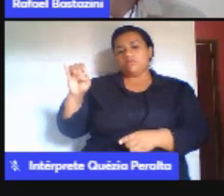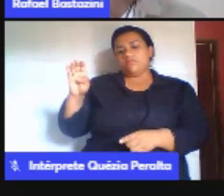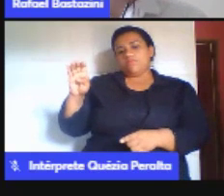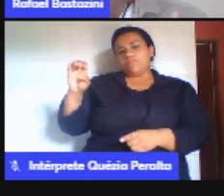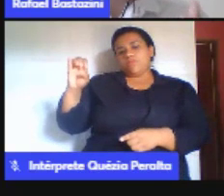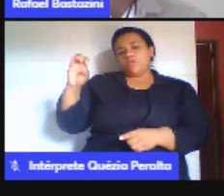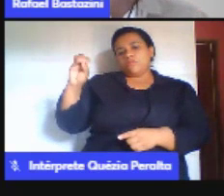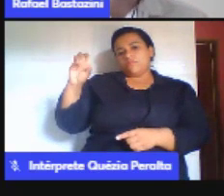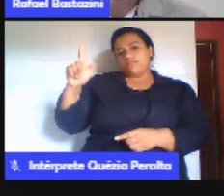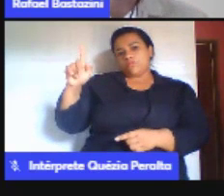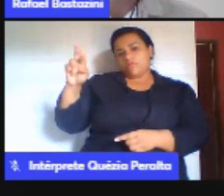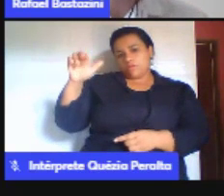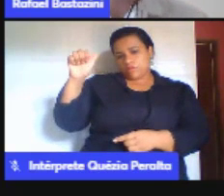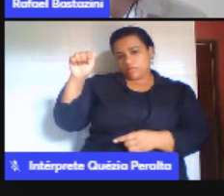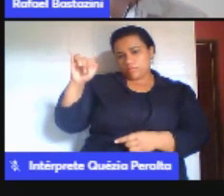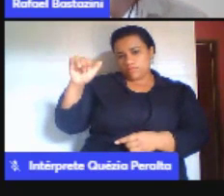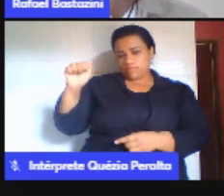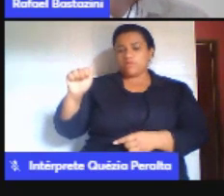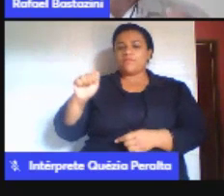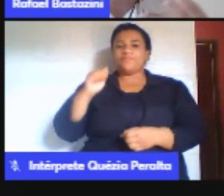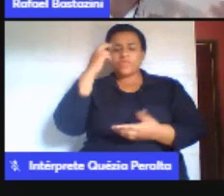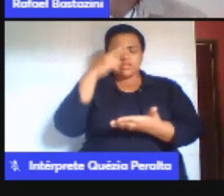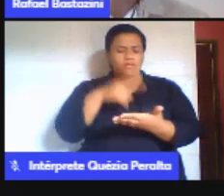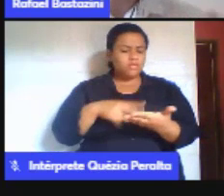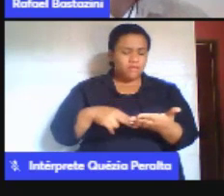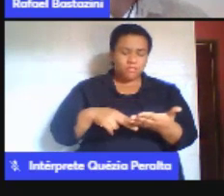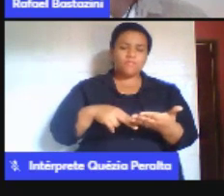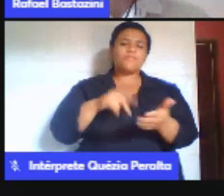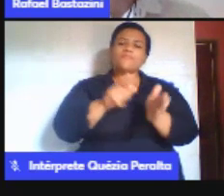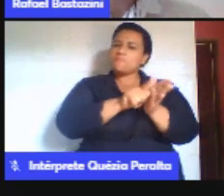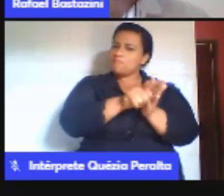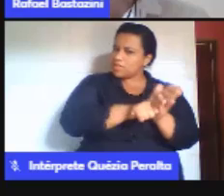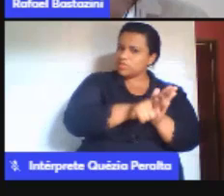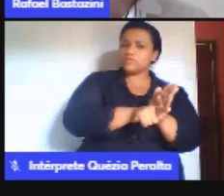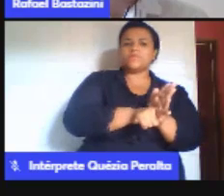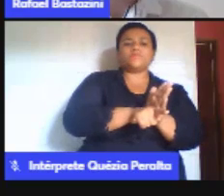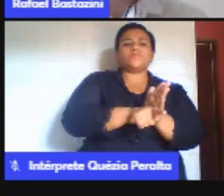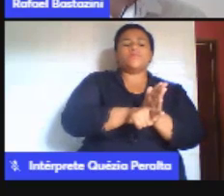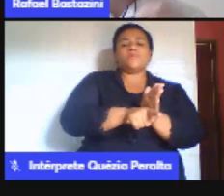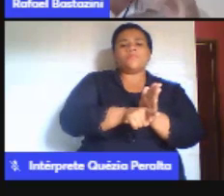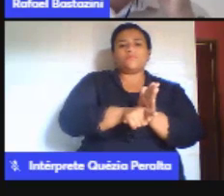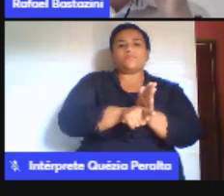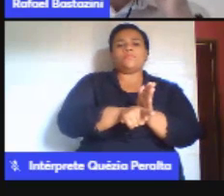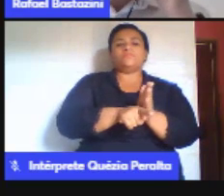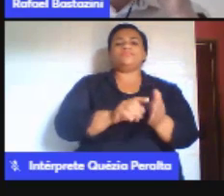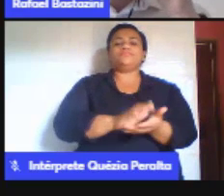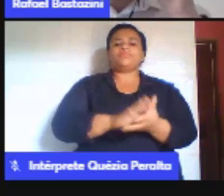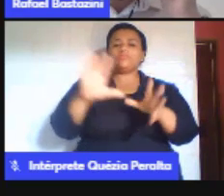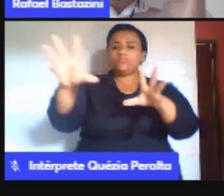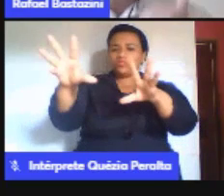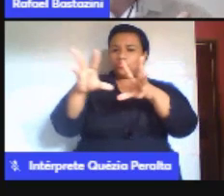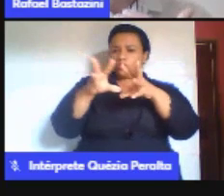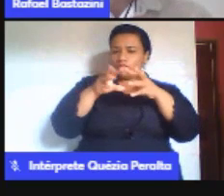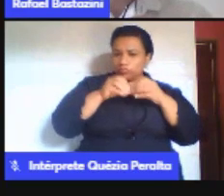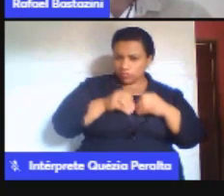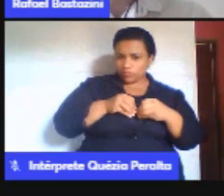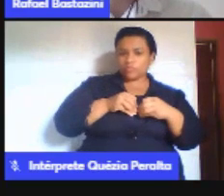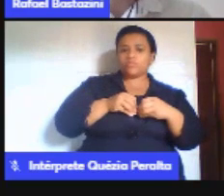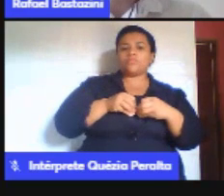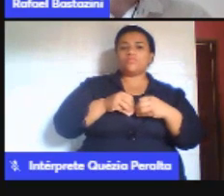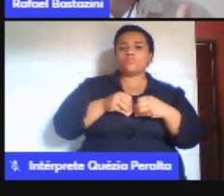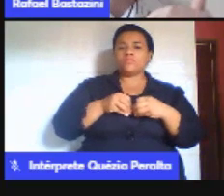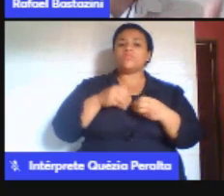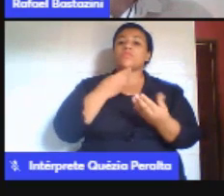leu bastante, pesquisou bastante, pegou todo esse material que a gente recolheu, tratou eles por meio